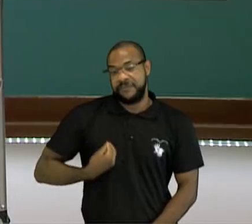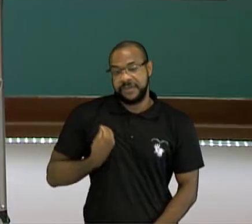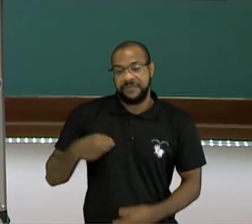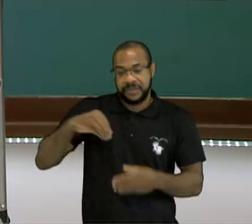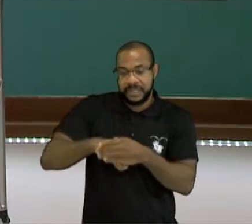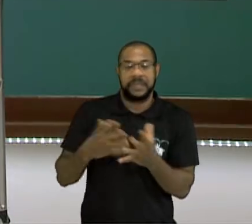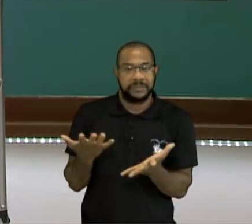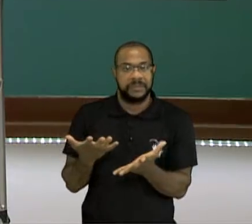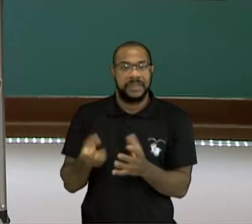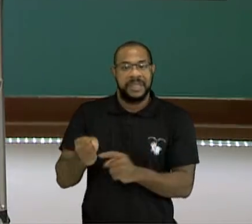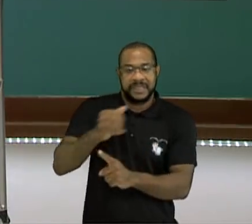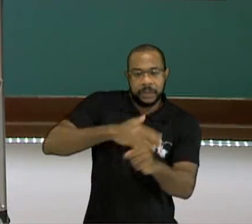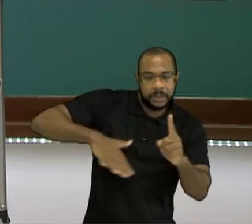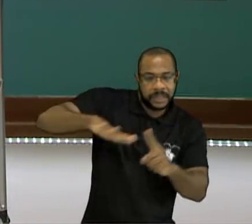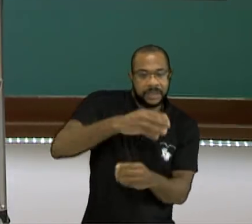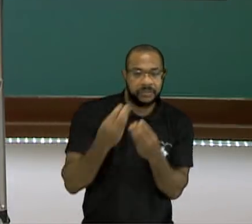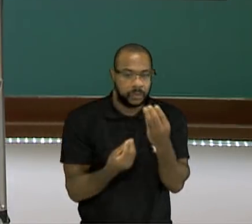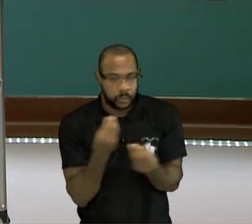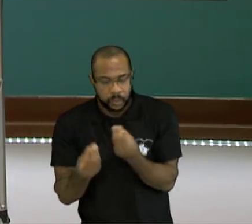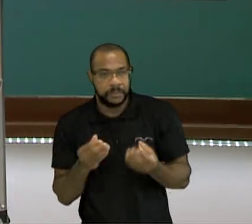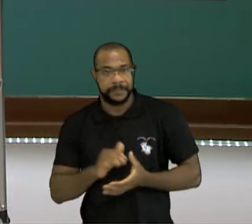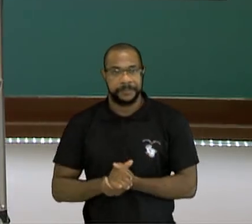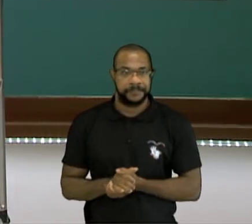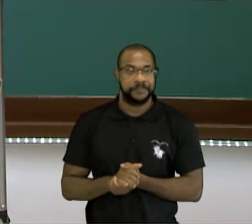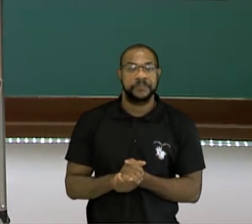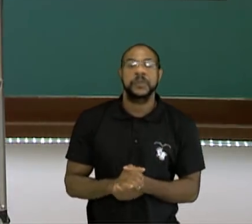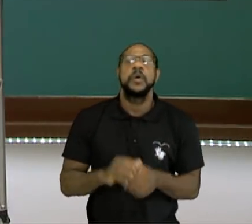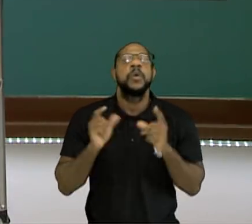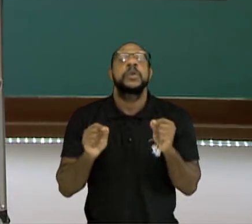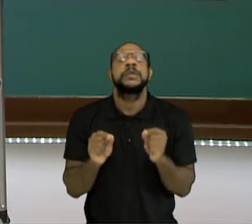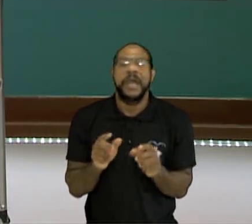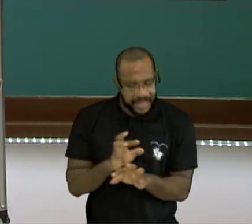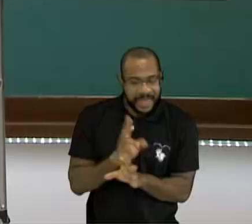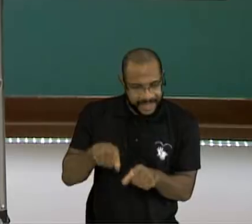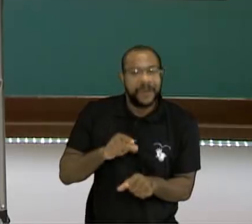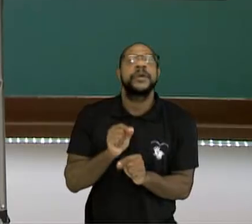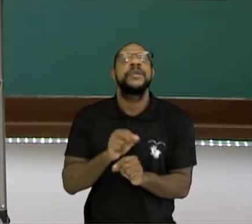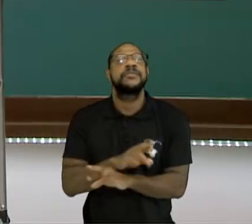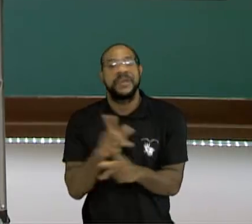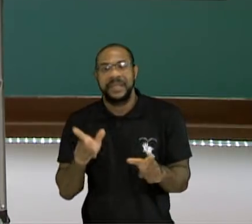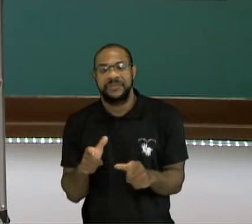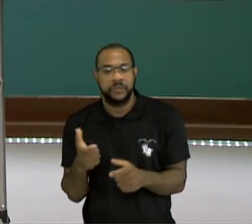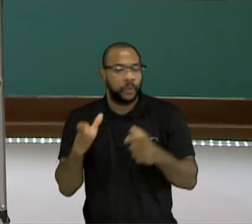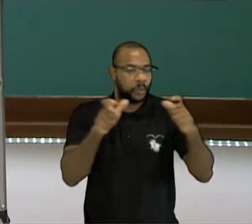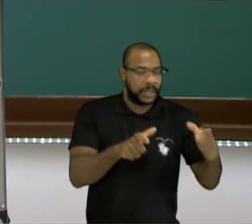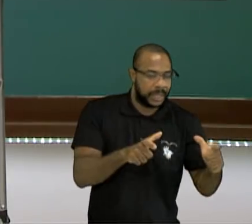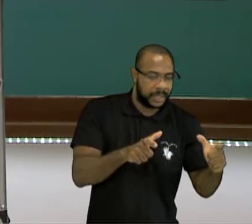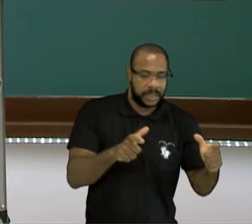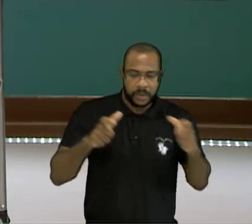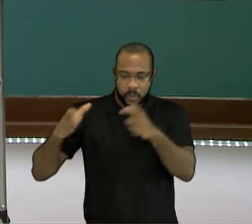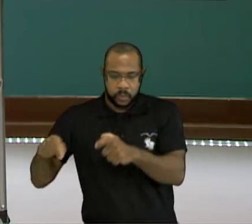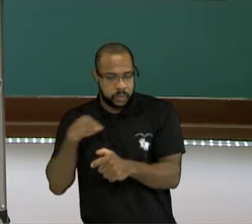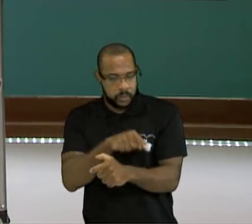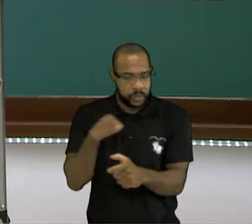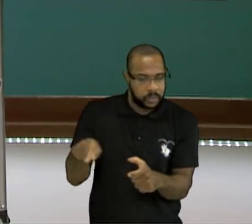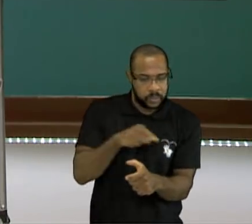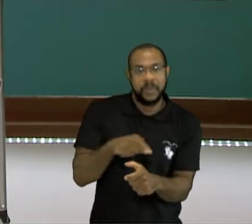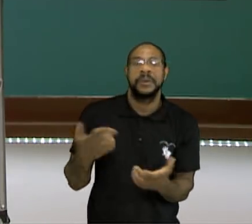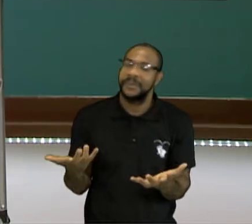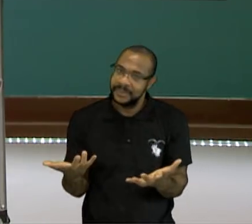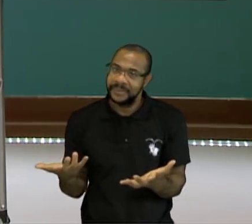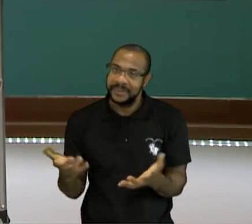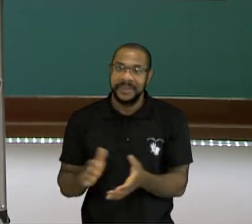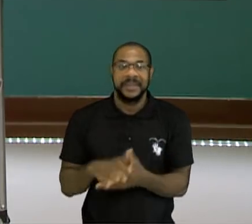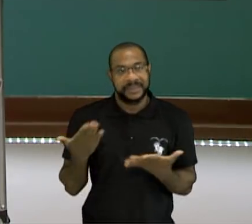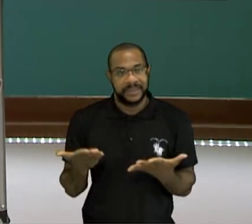está naquele determinado espaço geográfico, que é diferente de um lugar para outro, né? A paisagem reflete isso, que